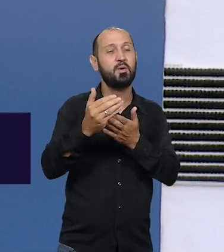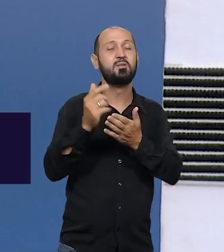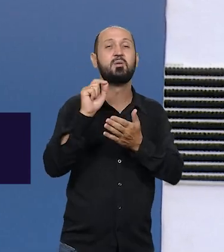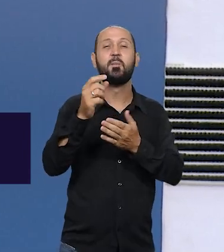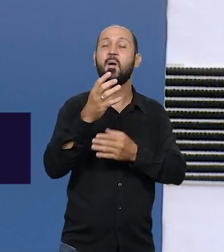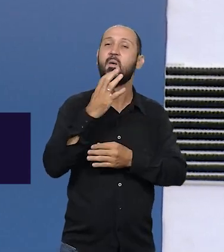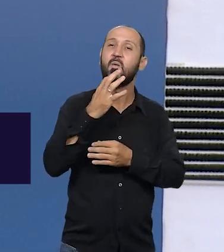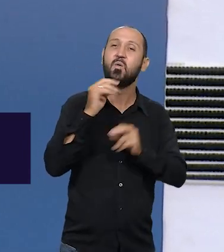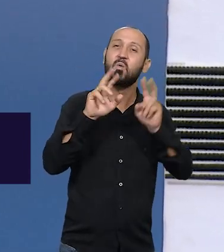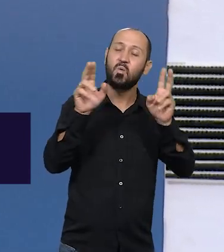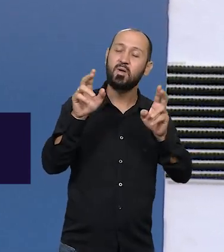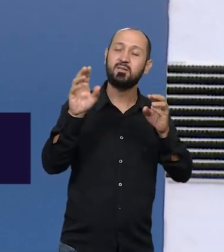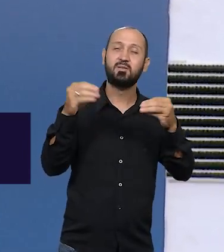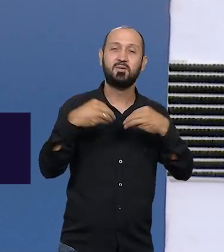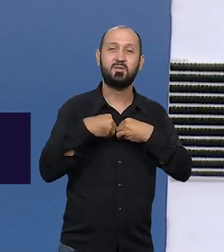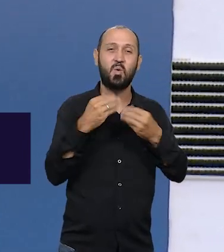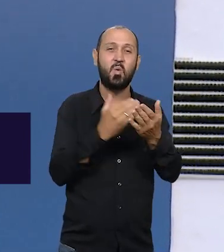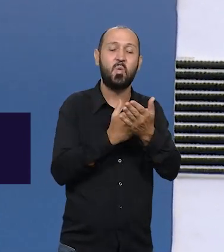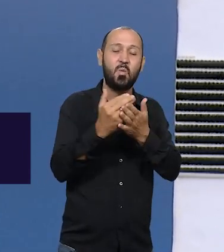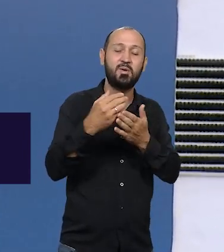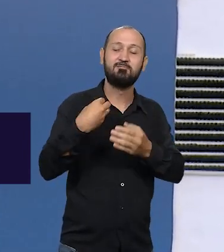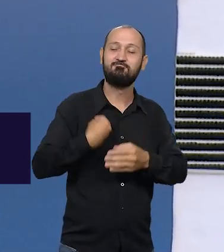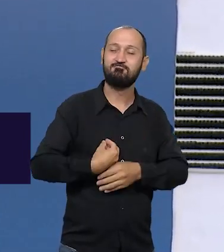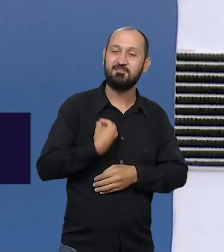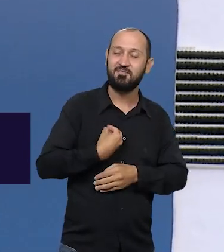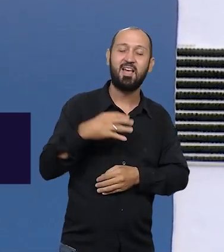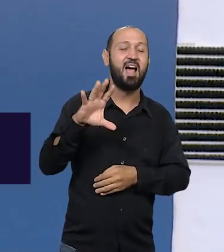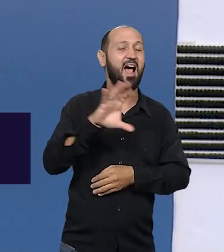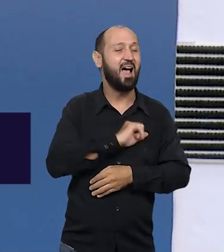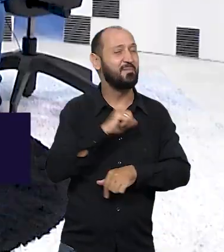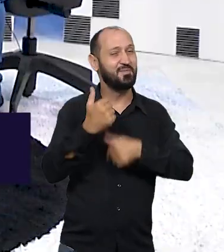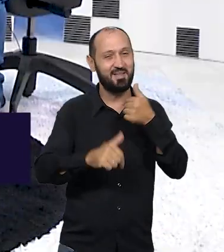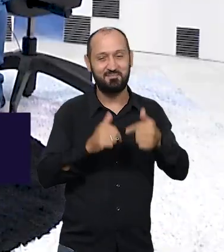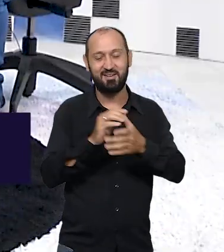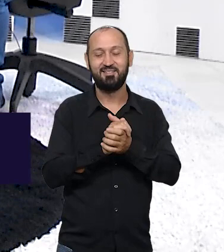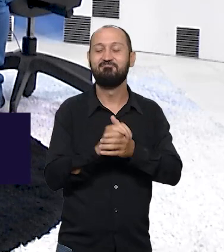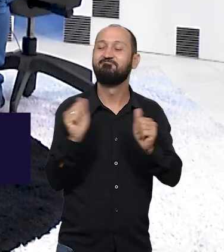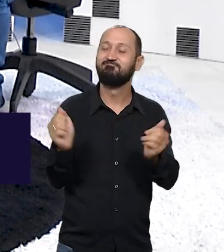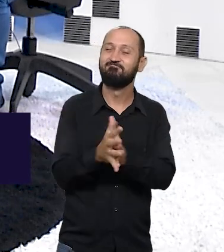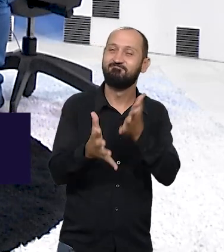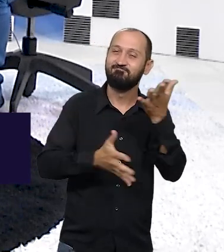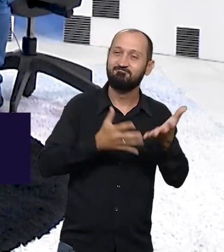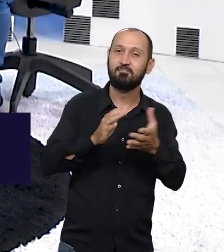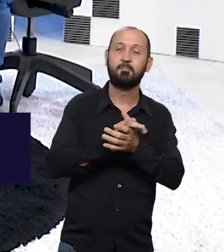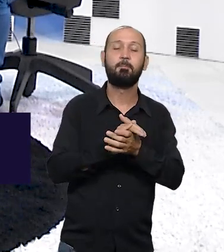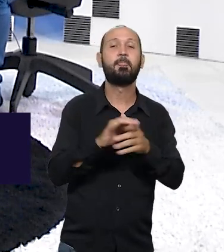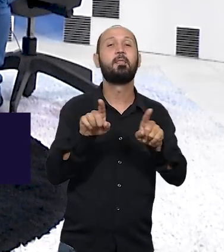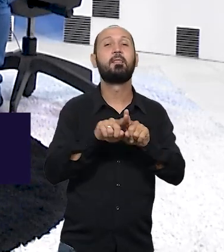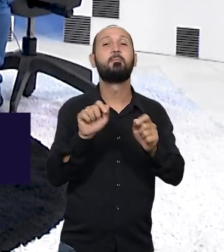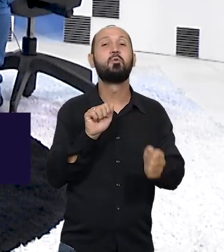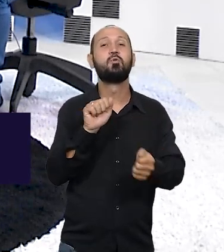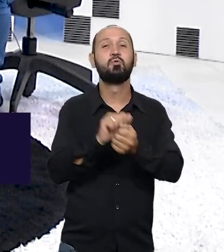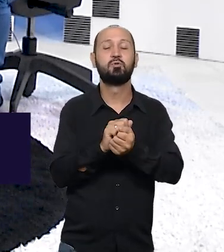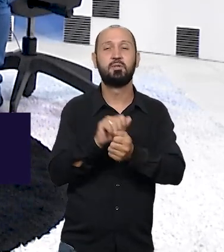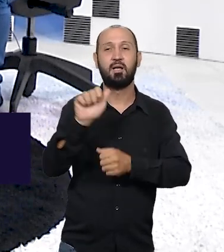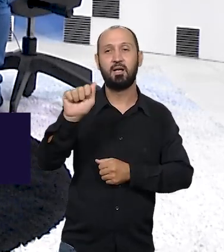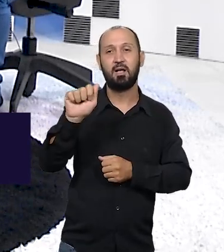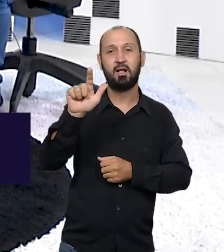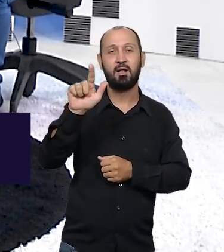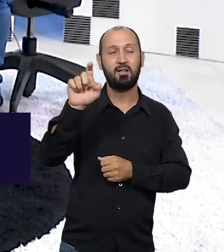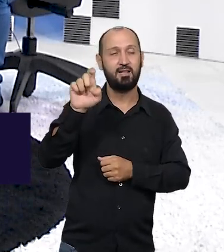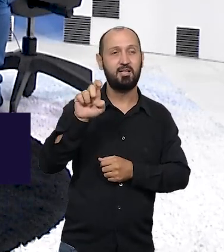após conhecer sobre o autismo, entrei nessa vida e amo o que eu faço. Maravilha! E também aqui o